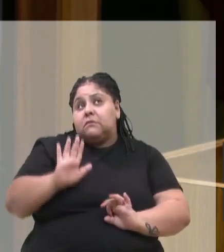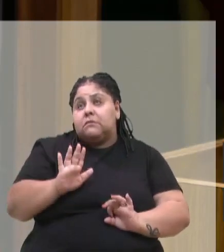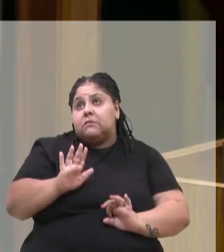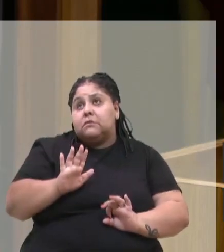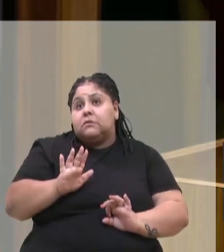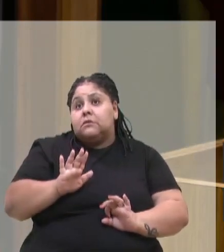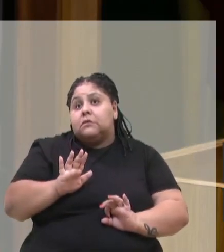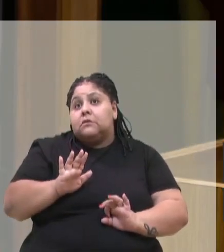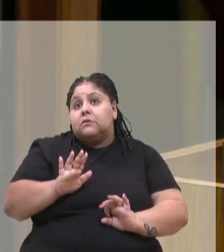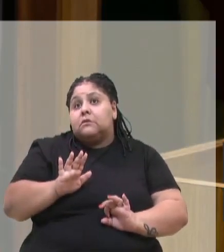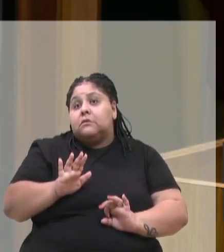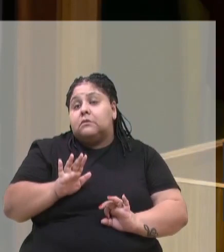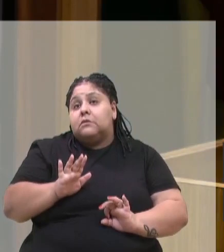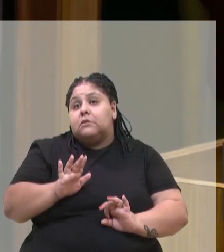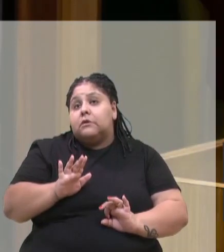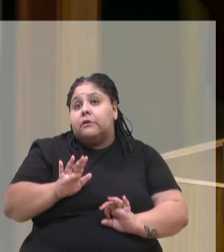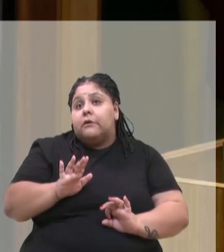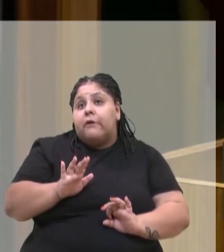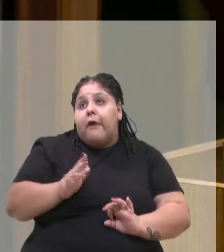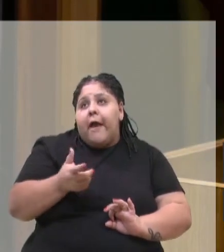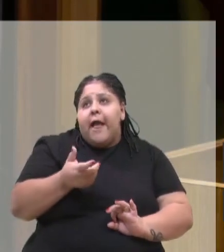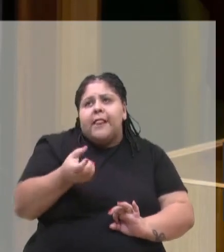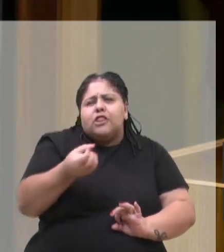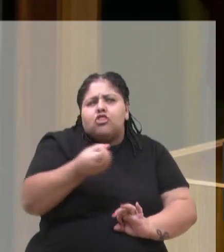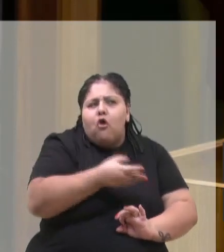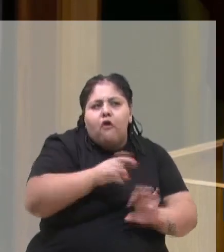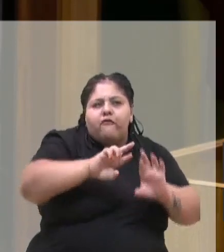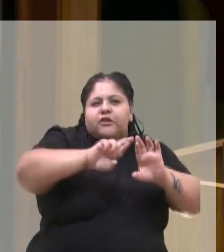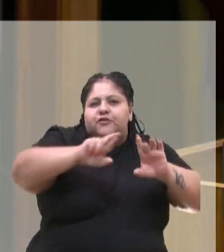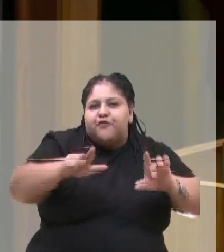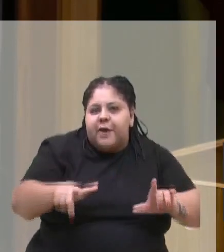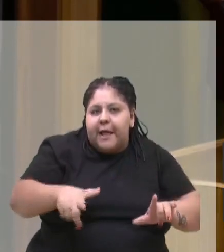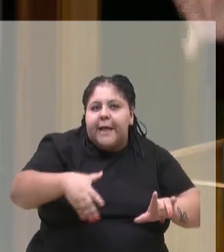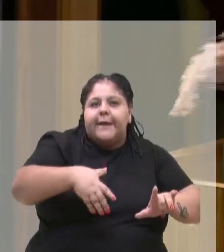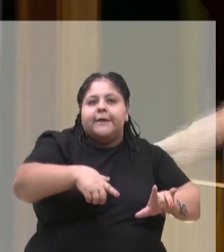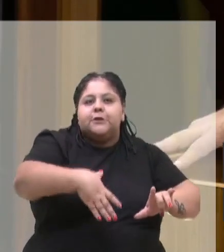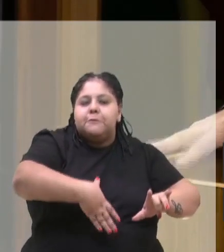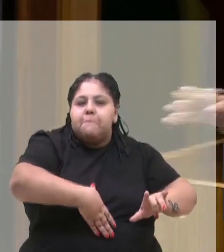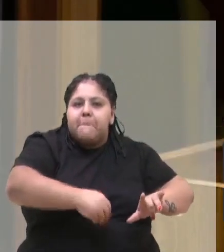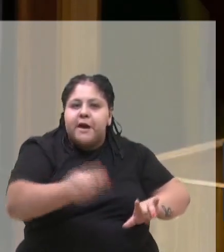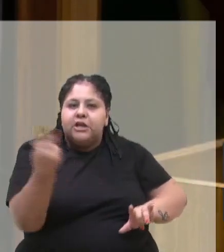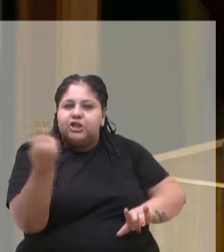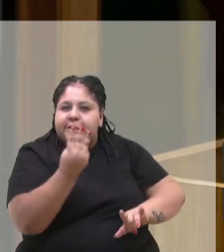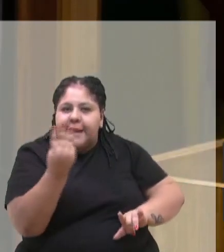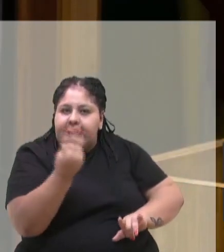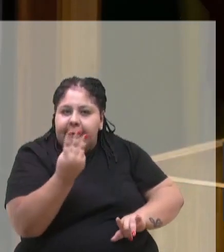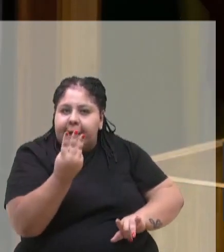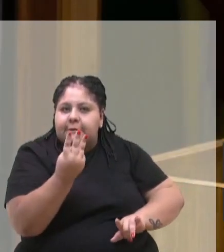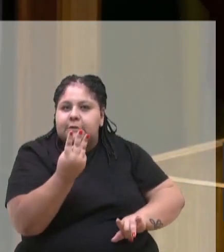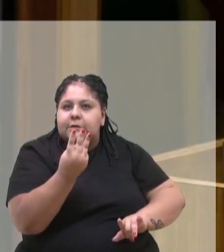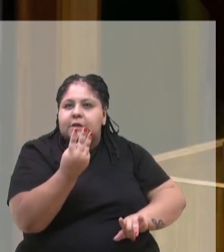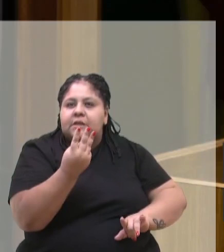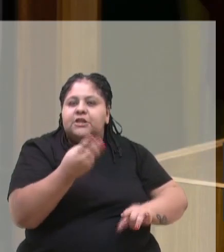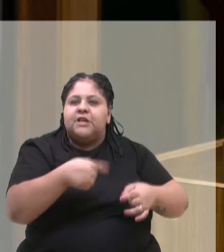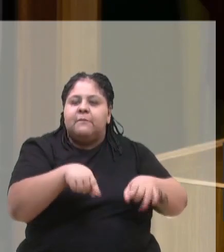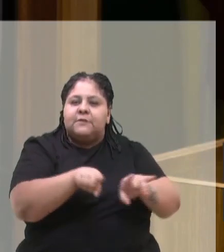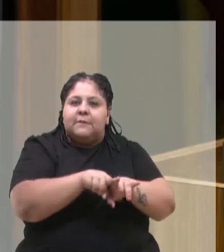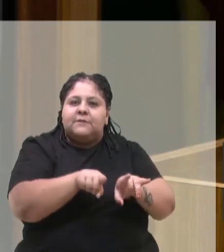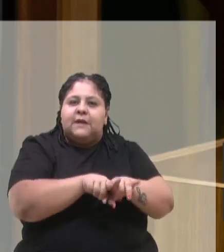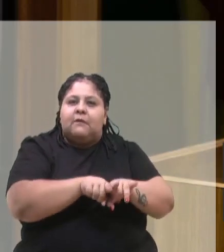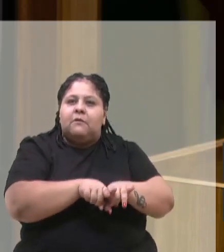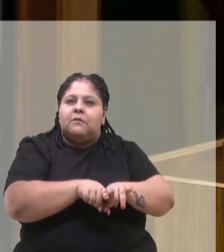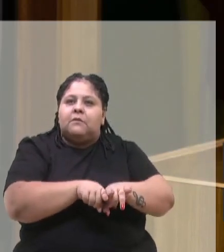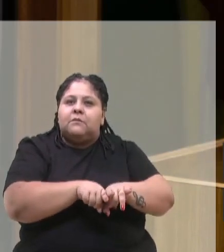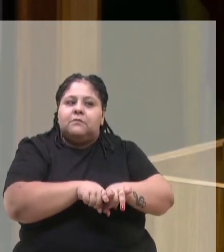um caso atípico, é mãe de trigêmeas, tem mais dor. Mas nós temos vários casos, eu tenho vários no meu celular. Eu lembro do